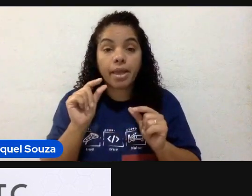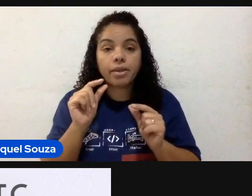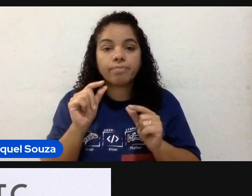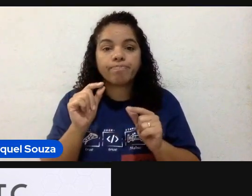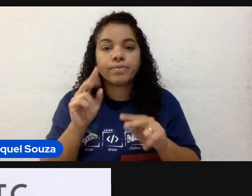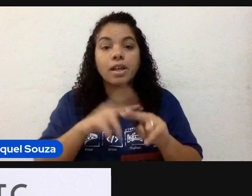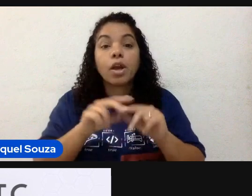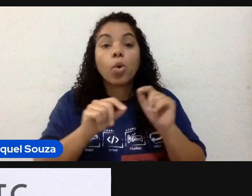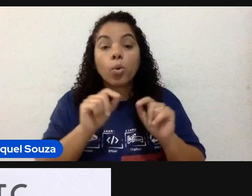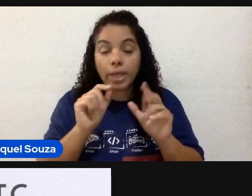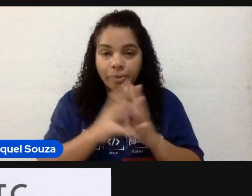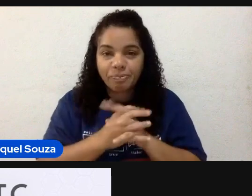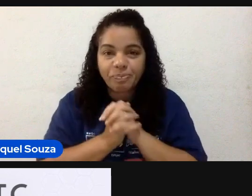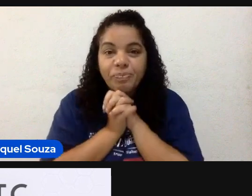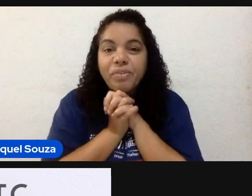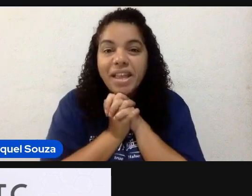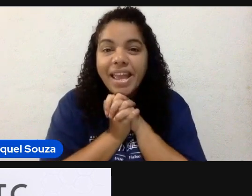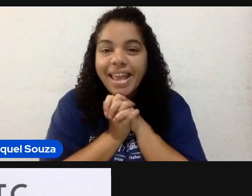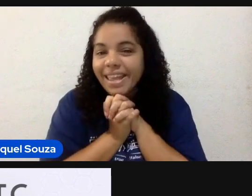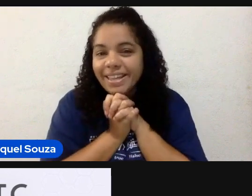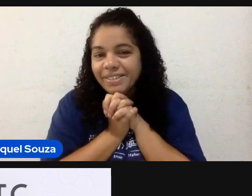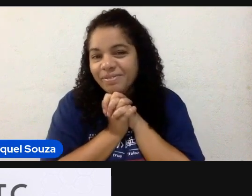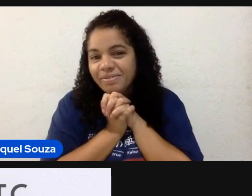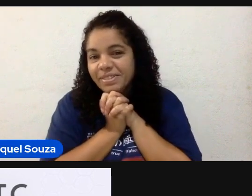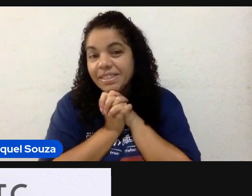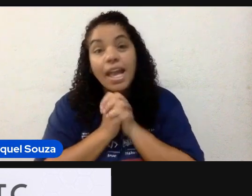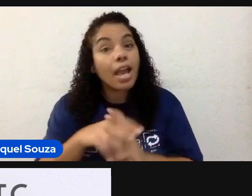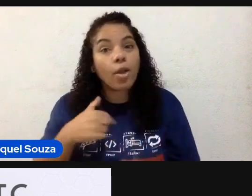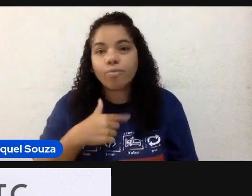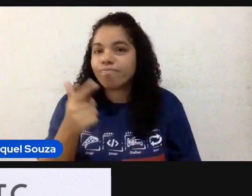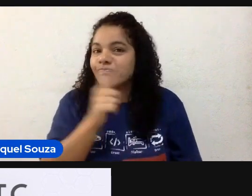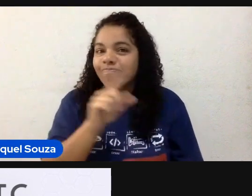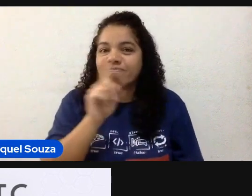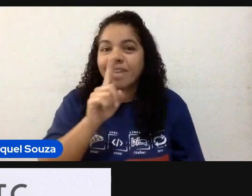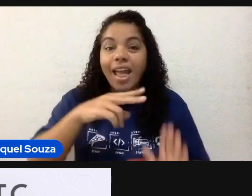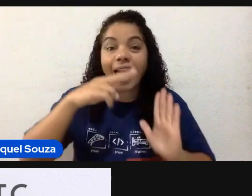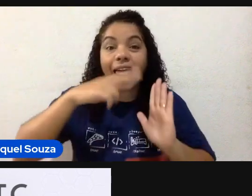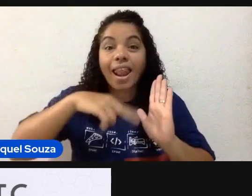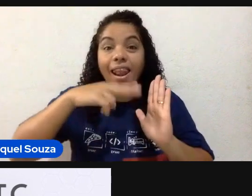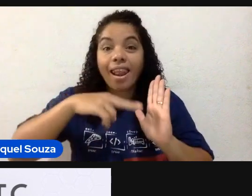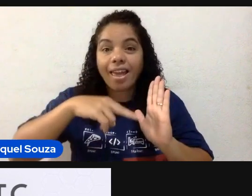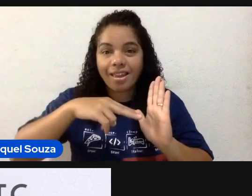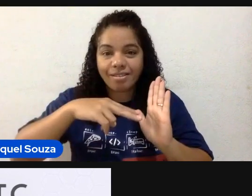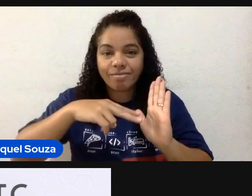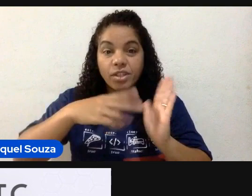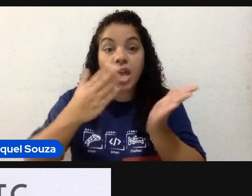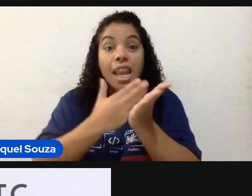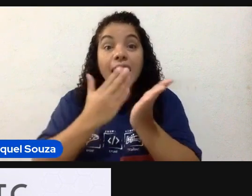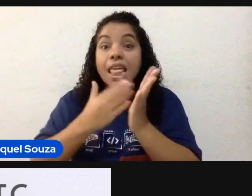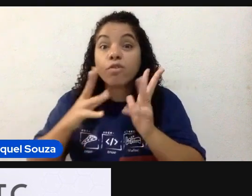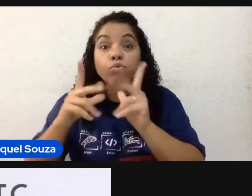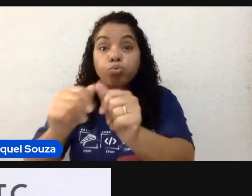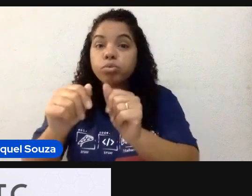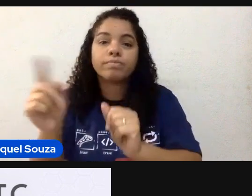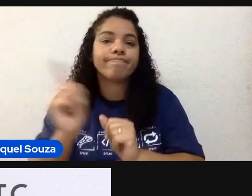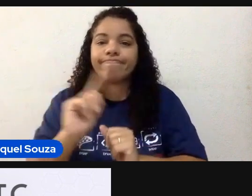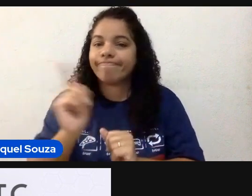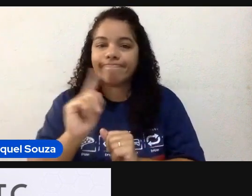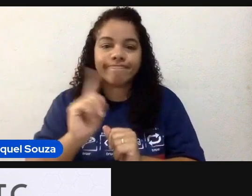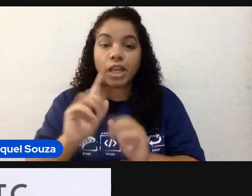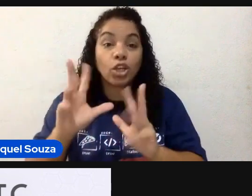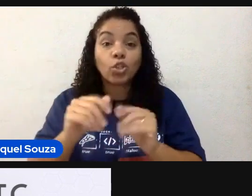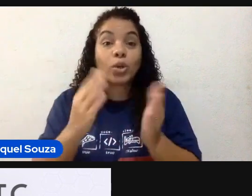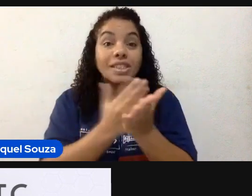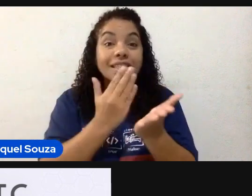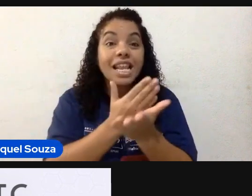é o seguinte: é, eu não consigo ler o livro inteiro. Todos os meus livros são